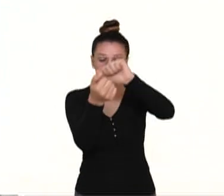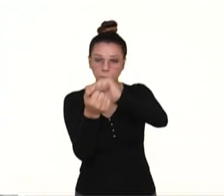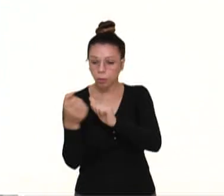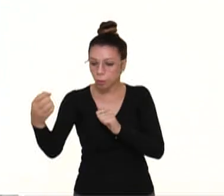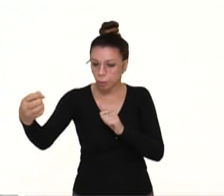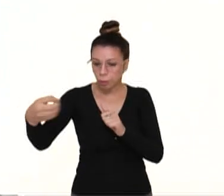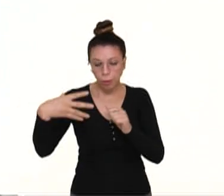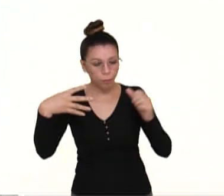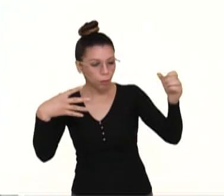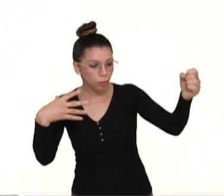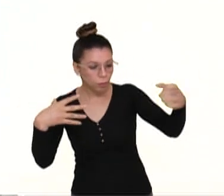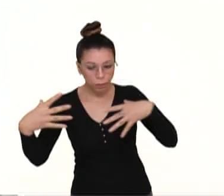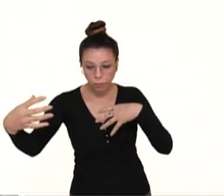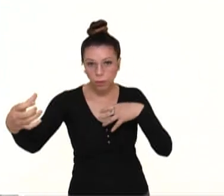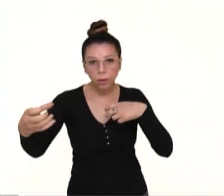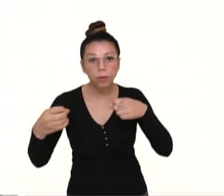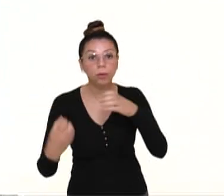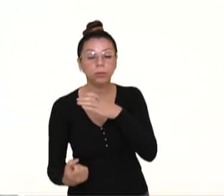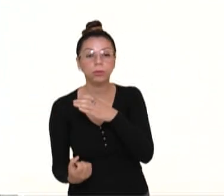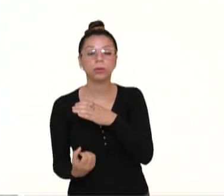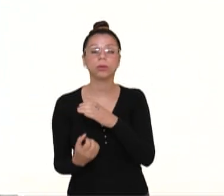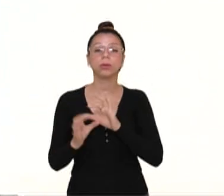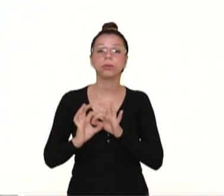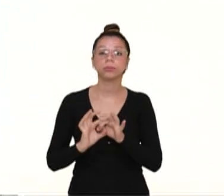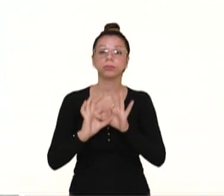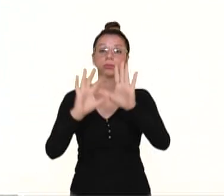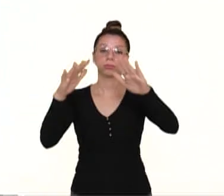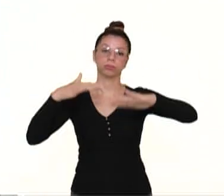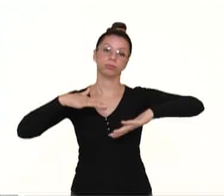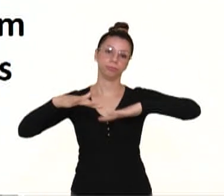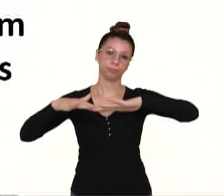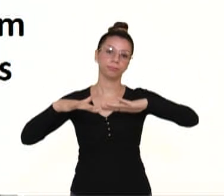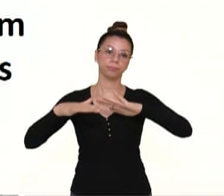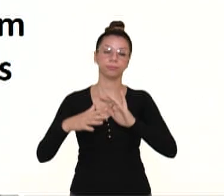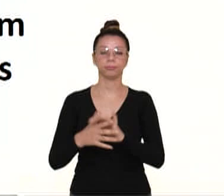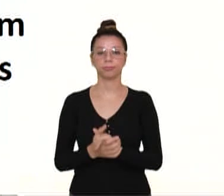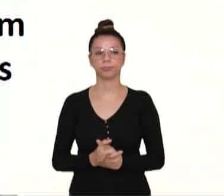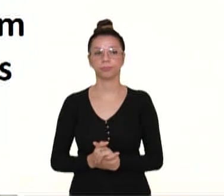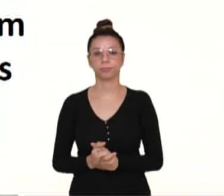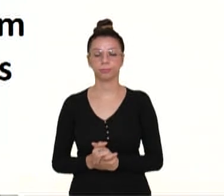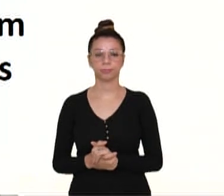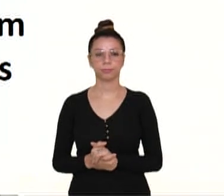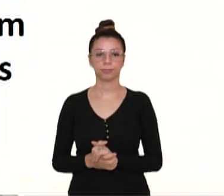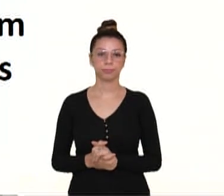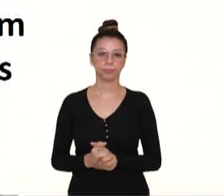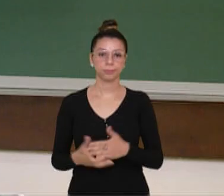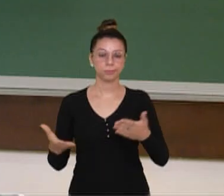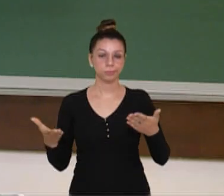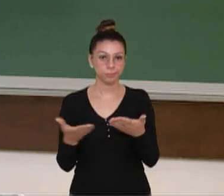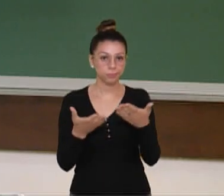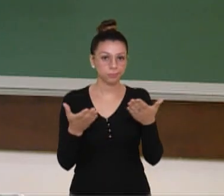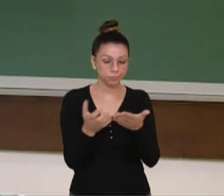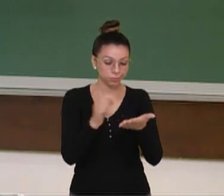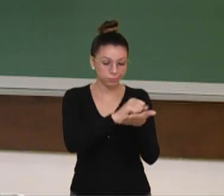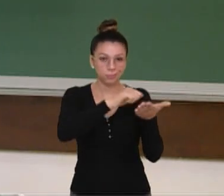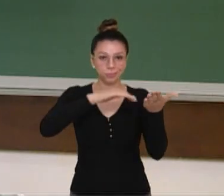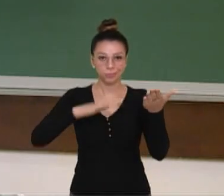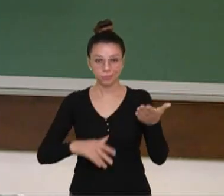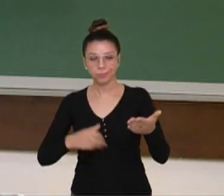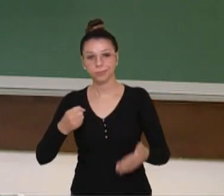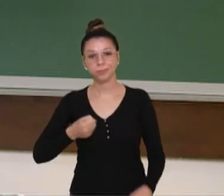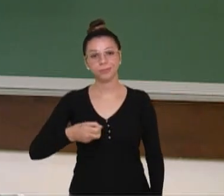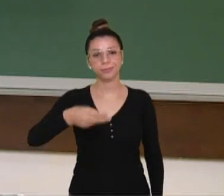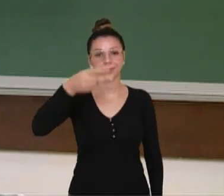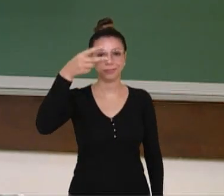inovar, começou a fazer movimentos mais livres, tá bom? E agora eu vou deixar aqui uma atividade 2